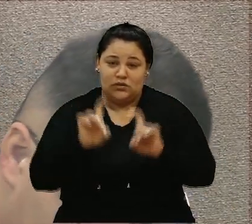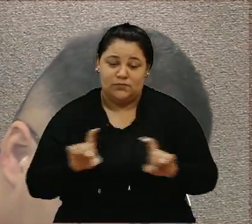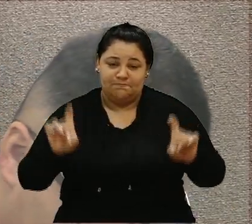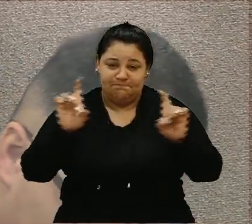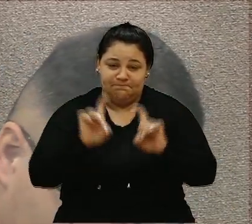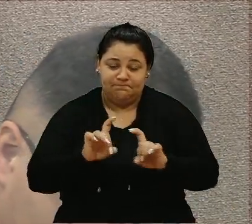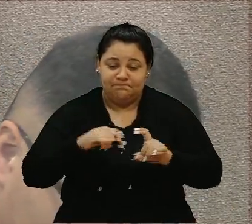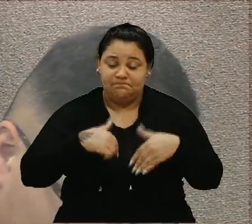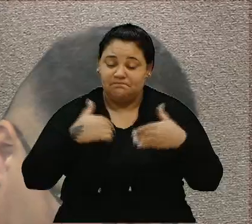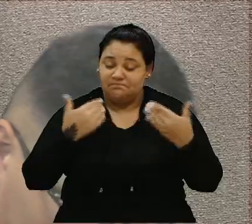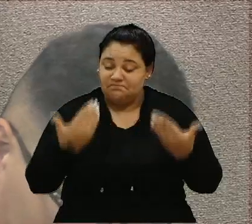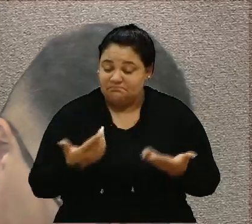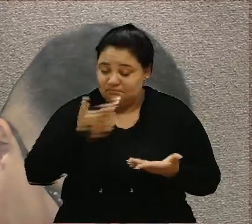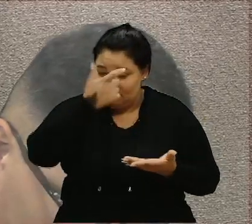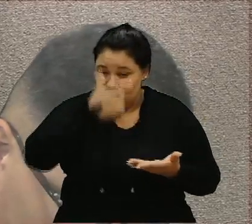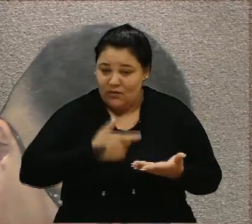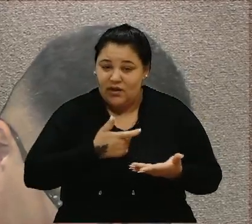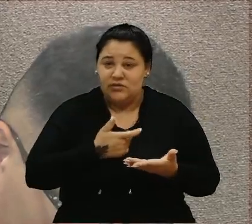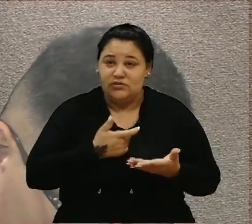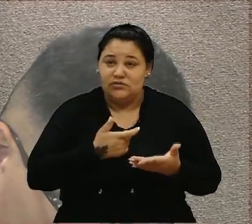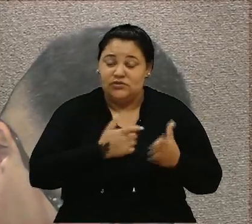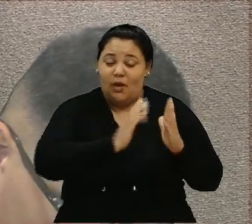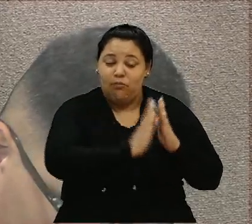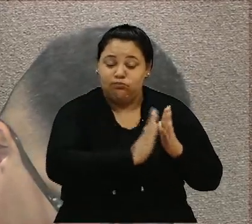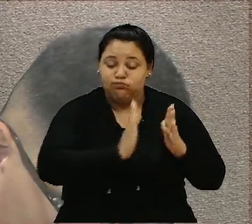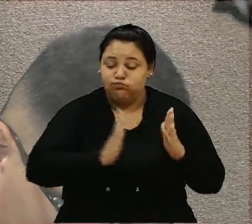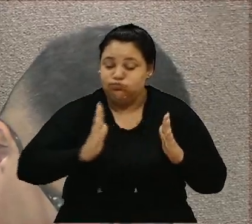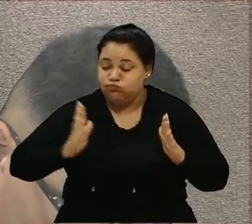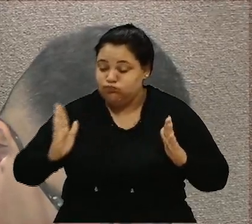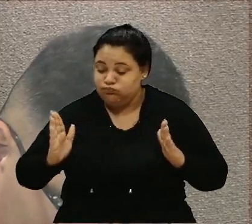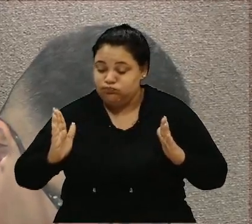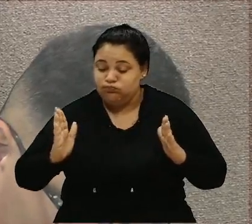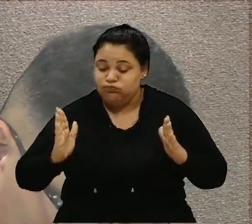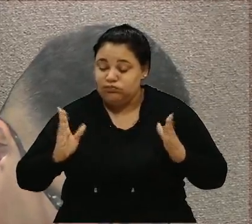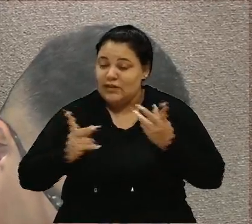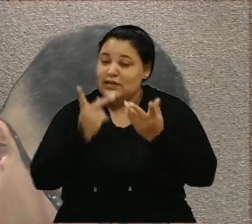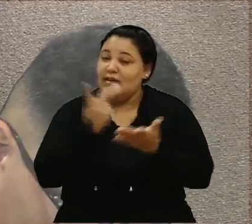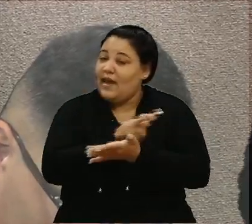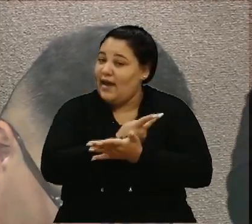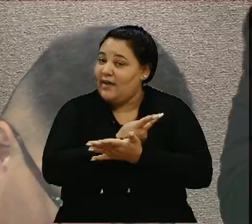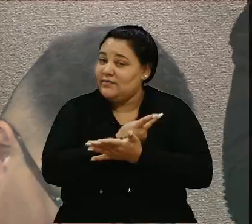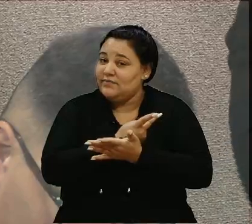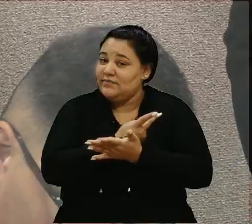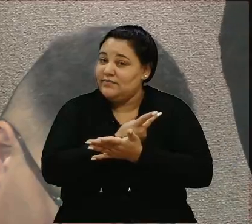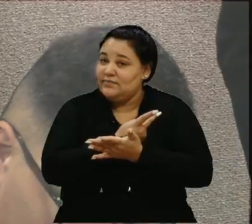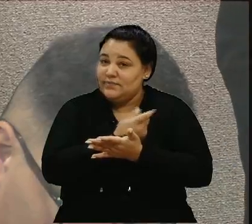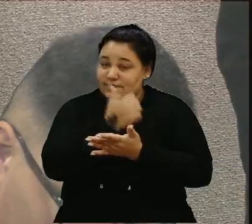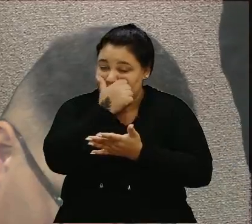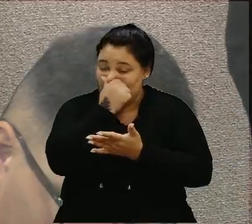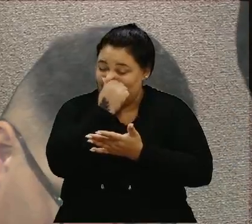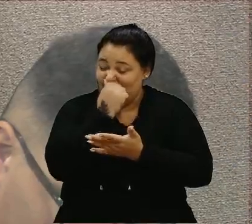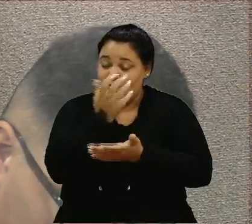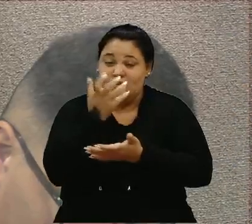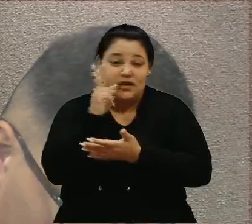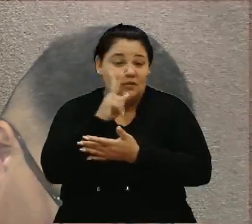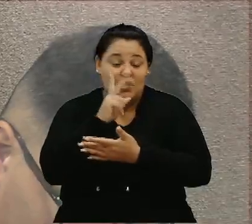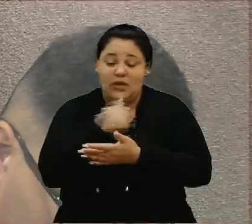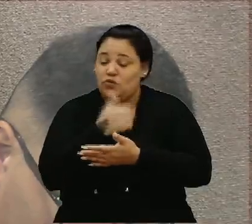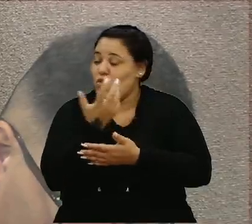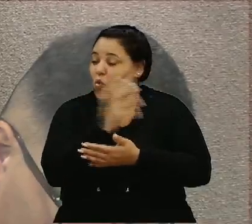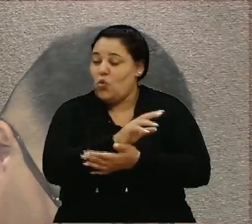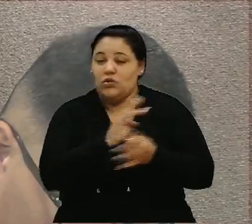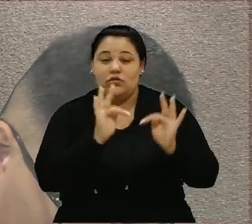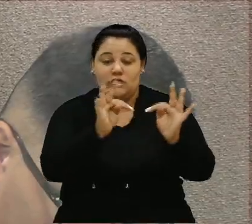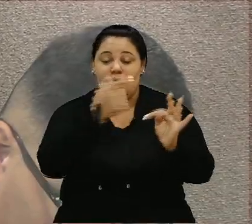acho que a ordem dos fatores está equivocada. Eu gostaria aqui de lembrar, eu não sou contra a tecnologia, eu acho que a gente tem que